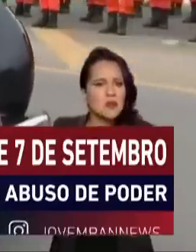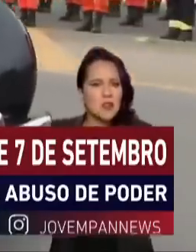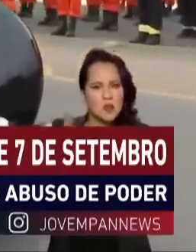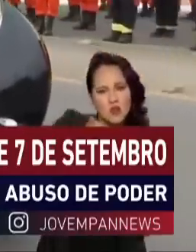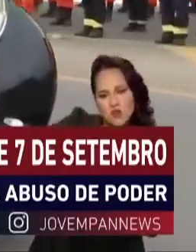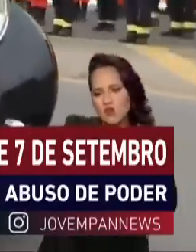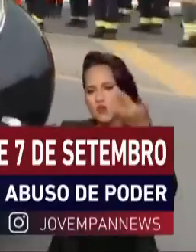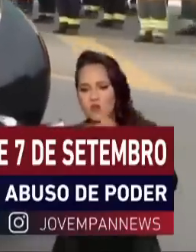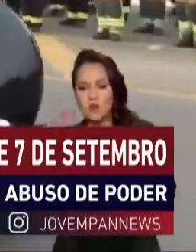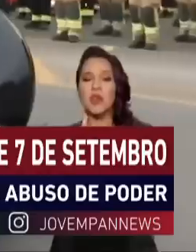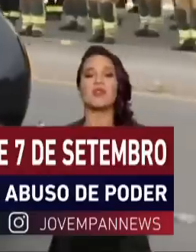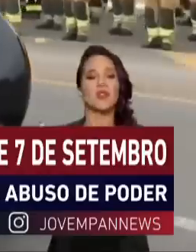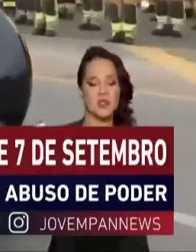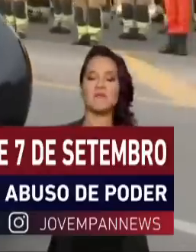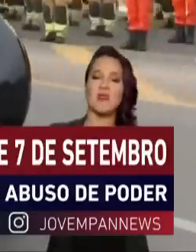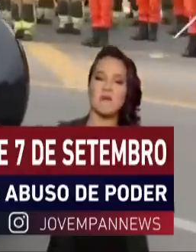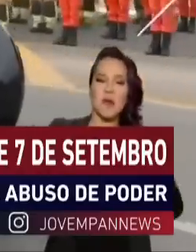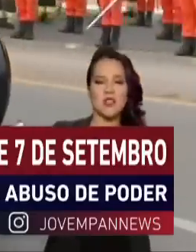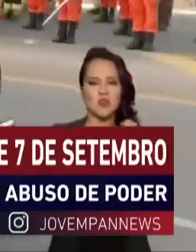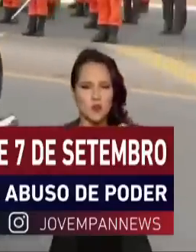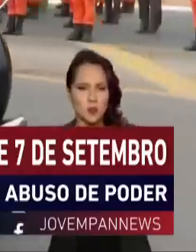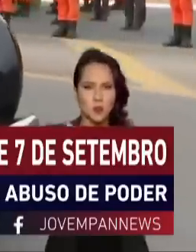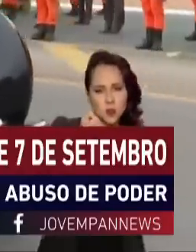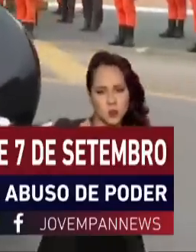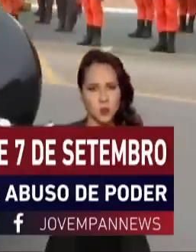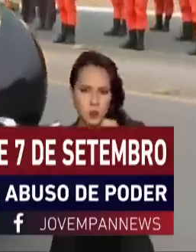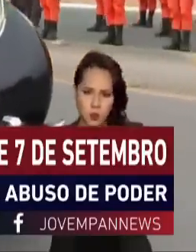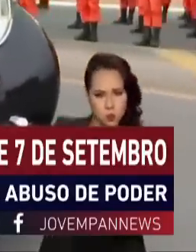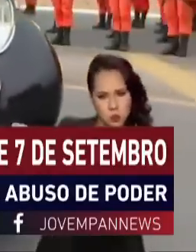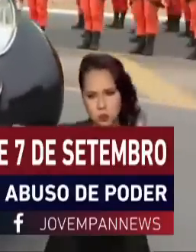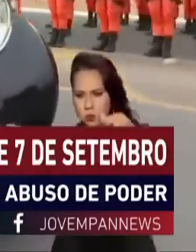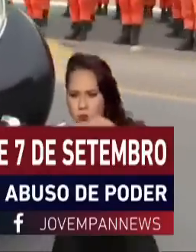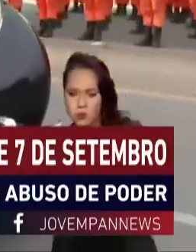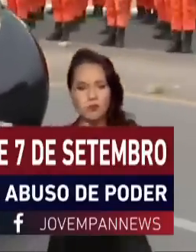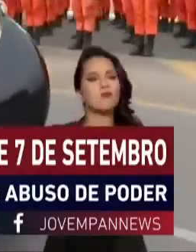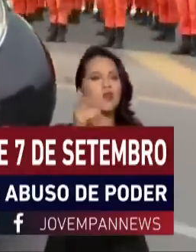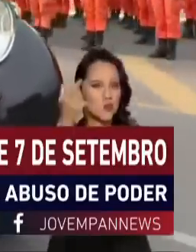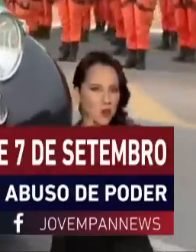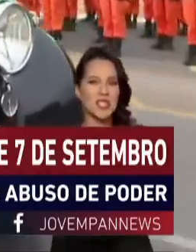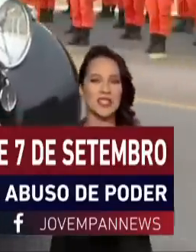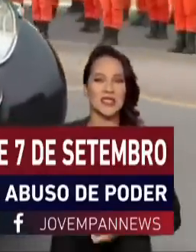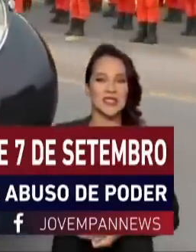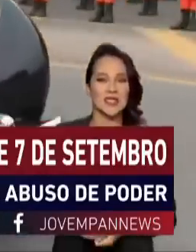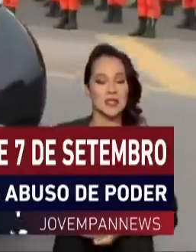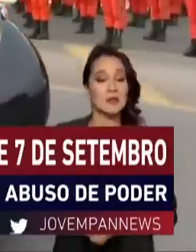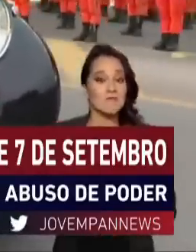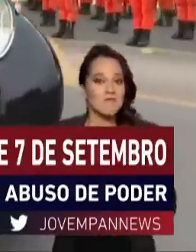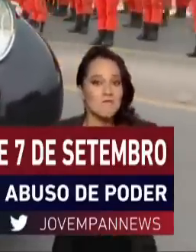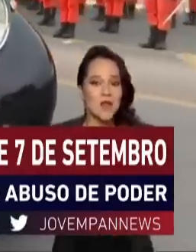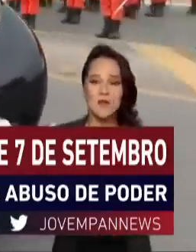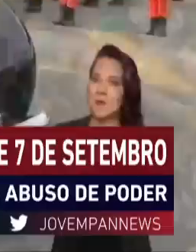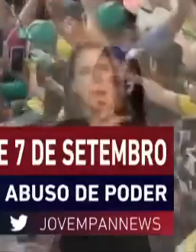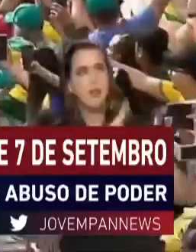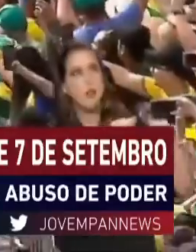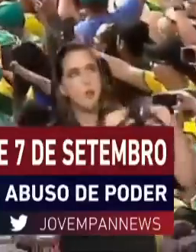dele não houve ainda a confirmação do registro isso será julgado no Tribunal Superior Eleitoral